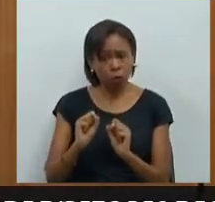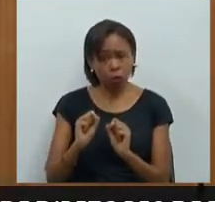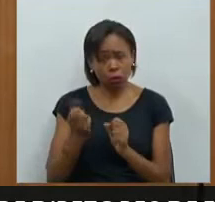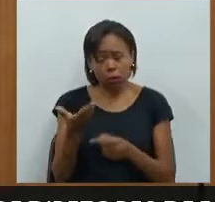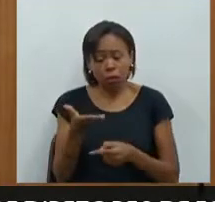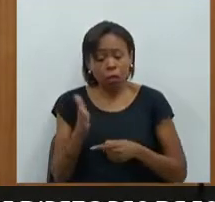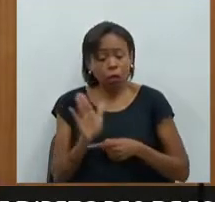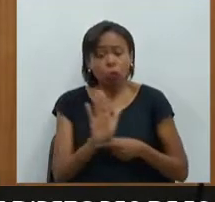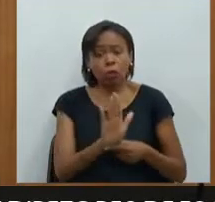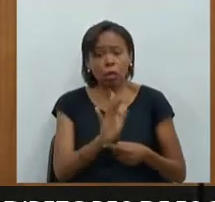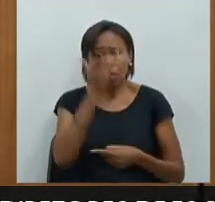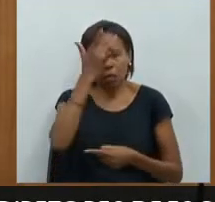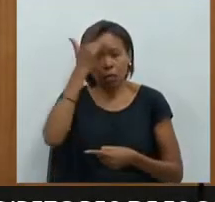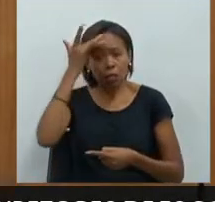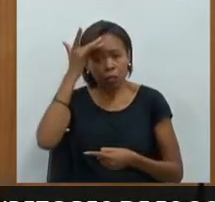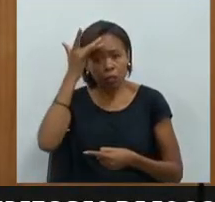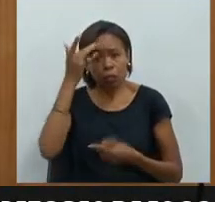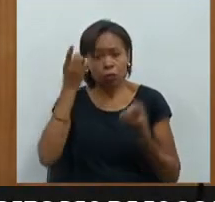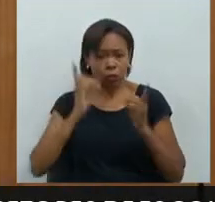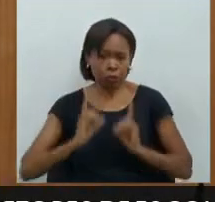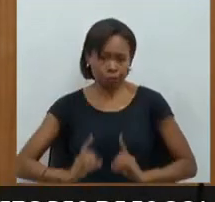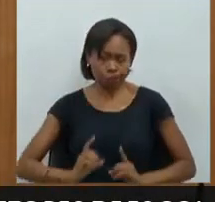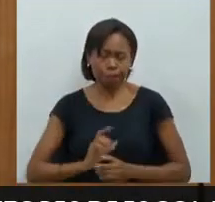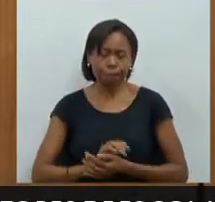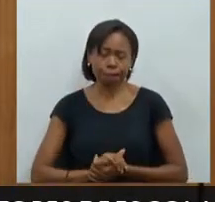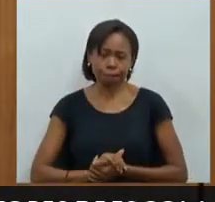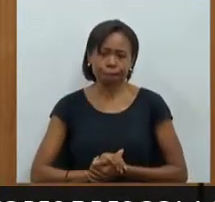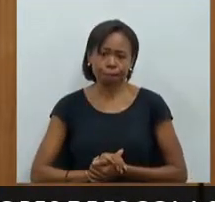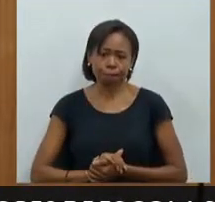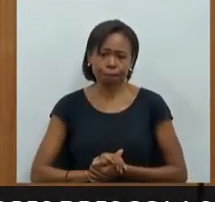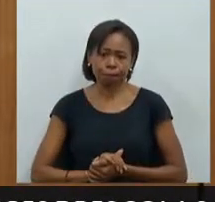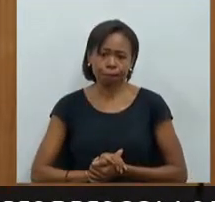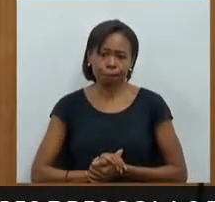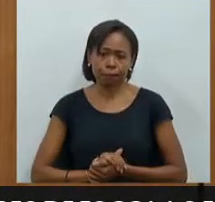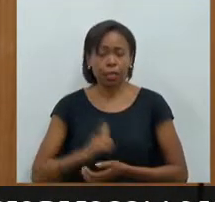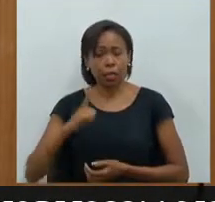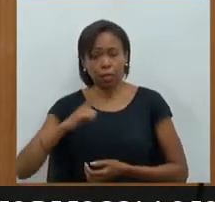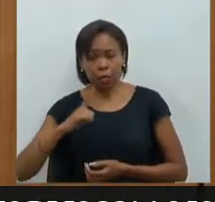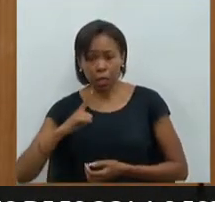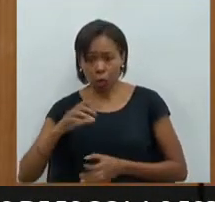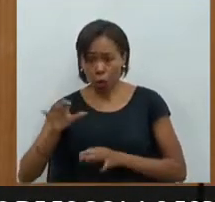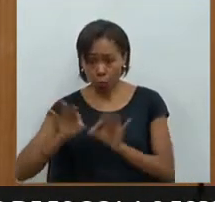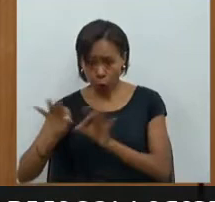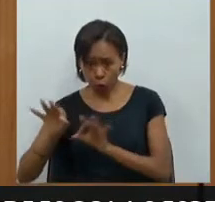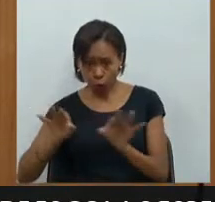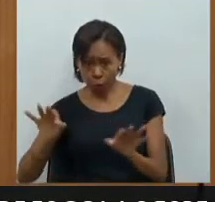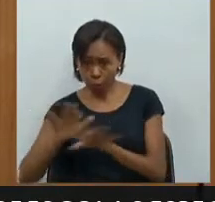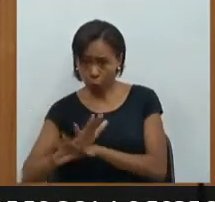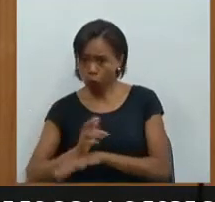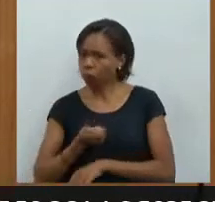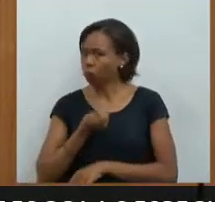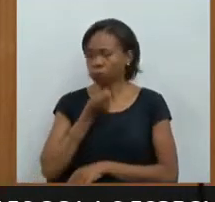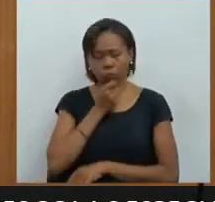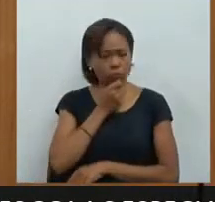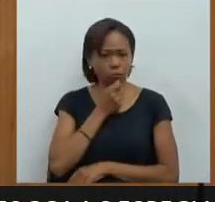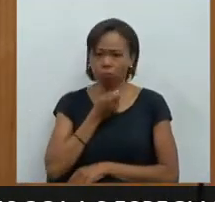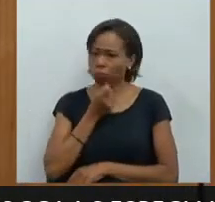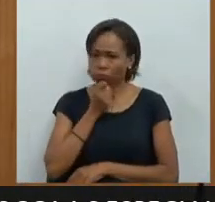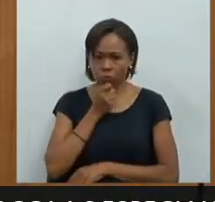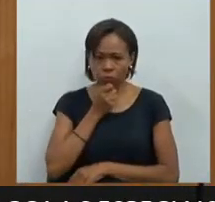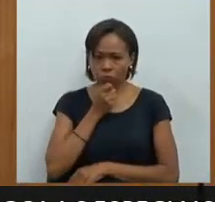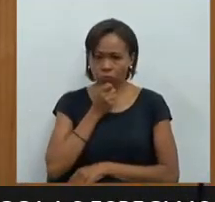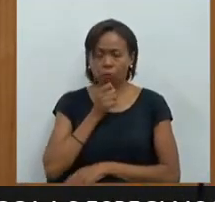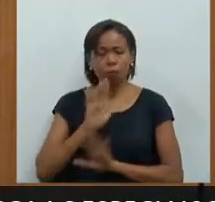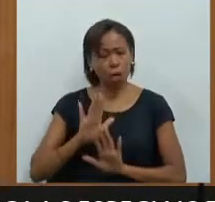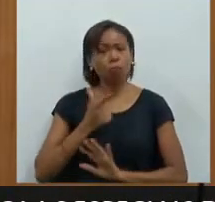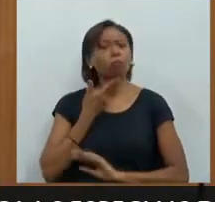beneficiar essas pessoas que precisam também. Então, assim, tem algum projeto pronto para isso? Não, não tenho. Mas tenho uma